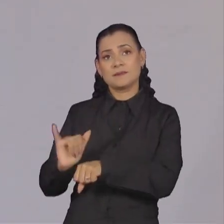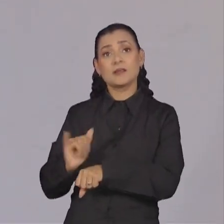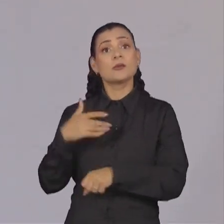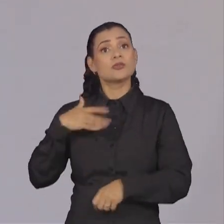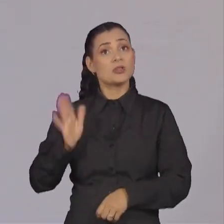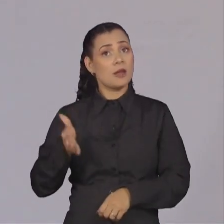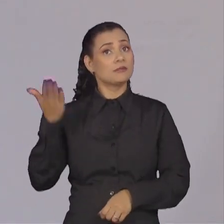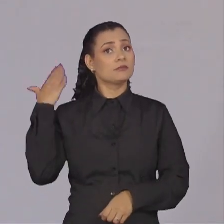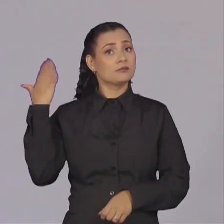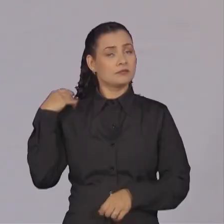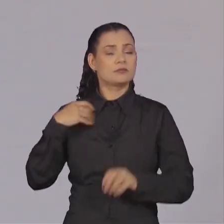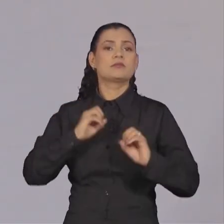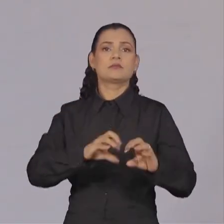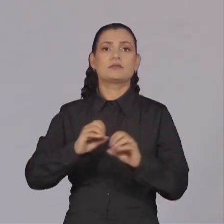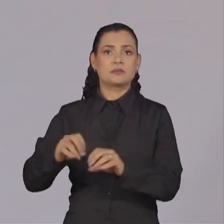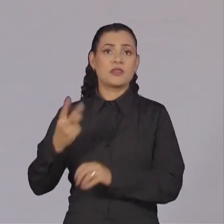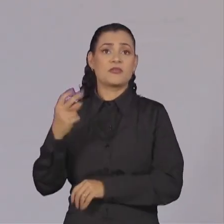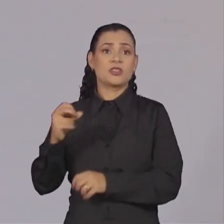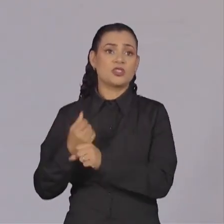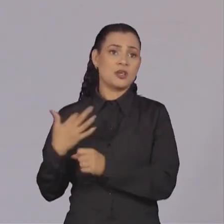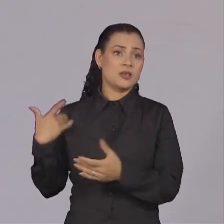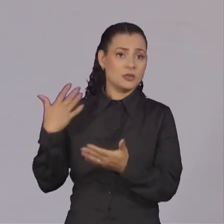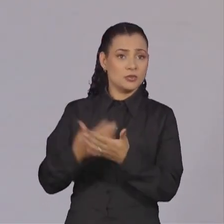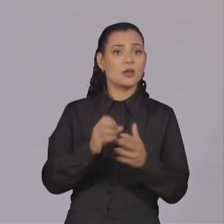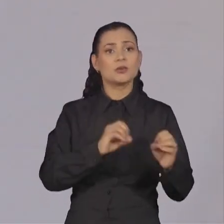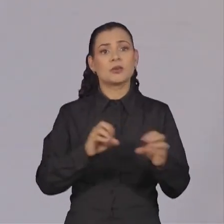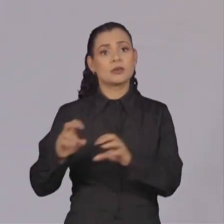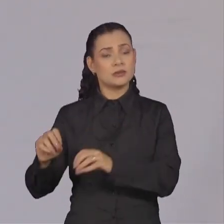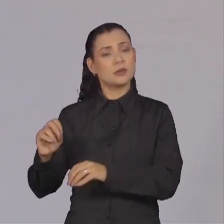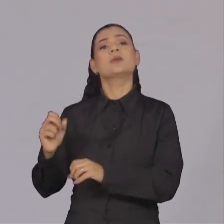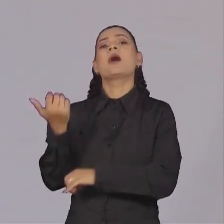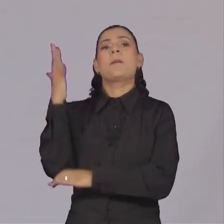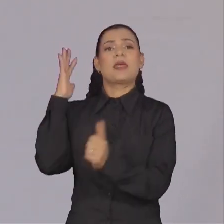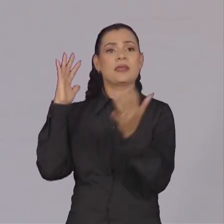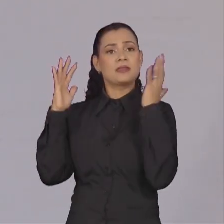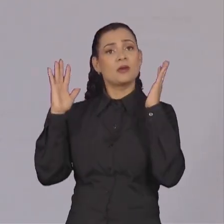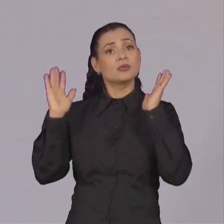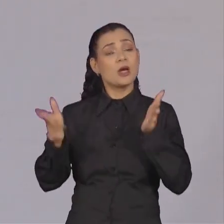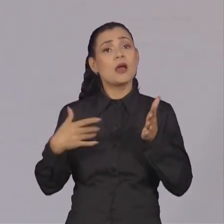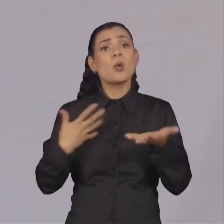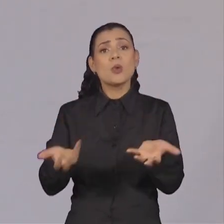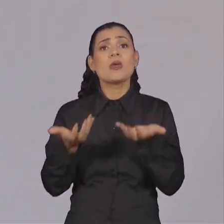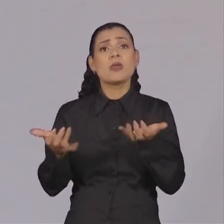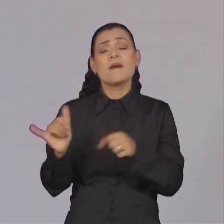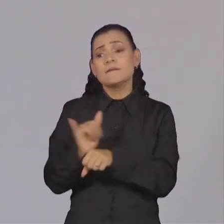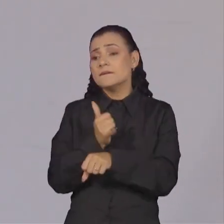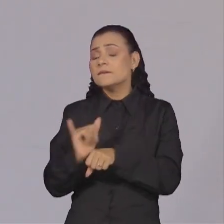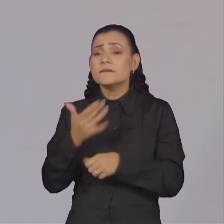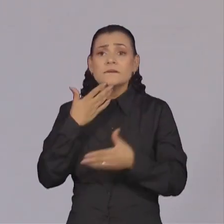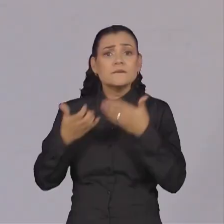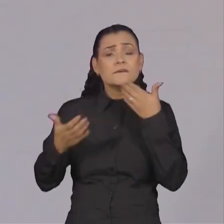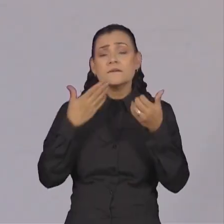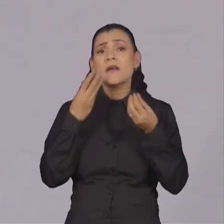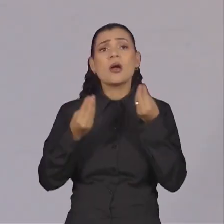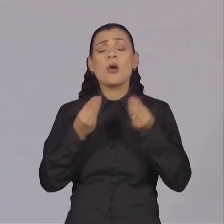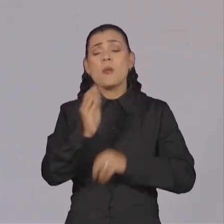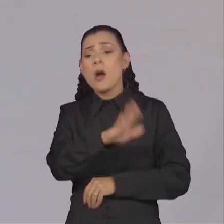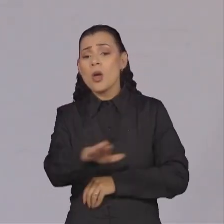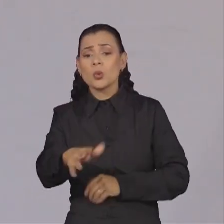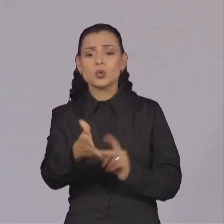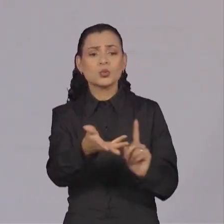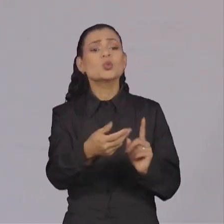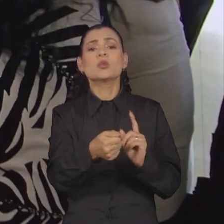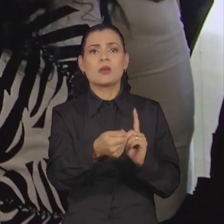trabalho em educação ambiental há 20 anos, né? E estava buscando como envolver meus